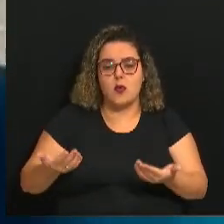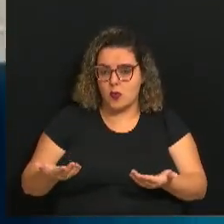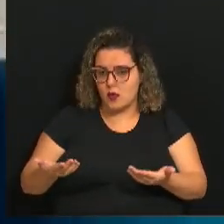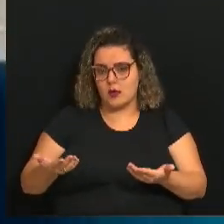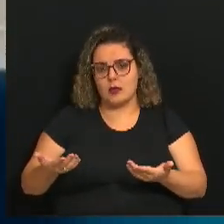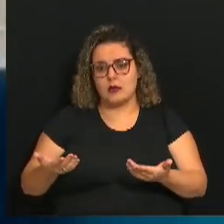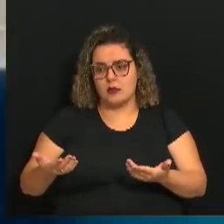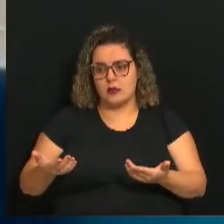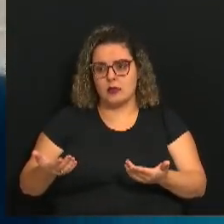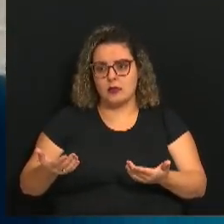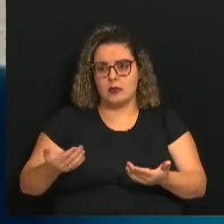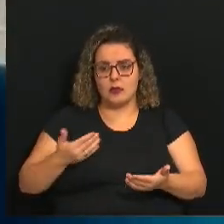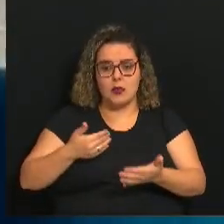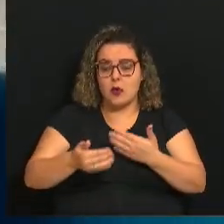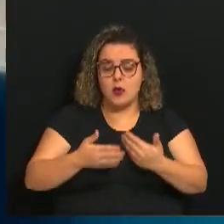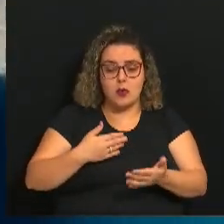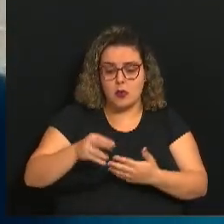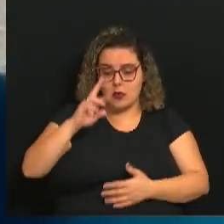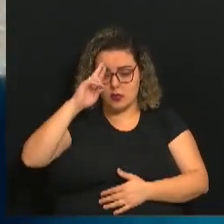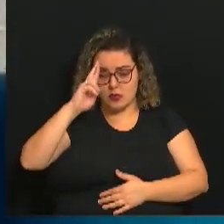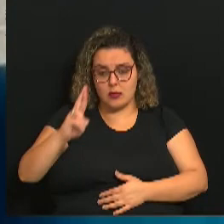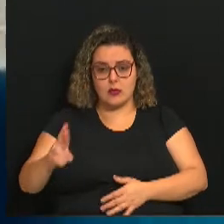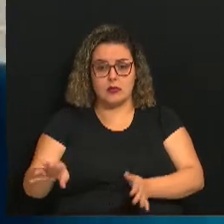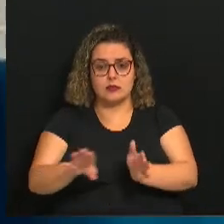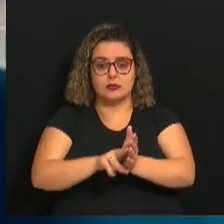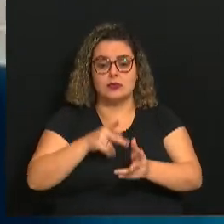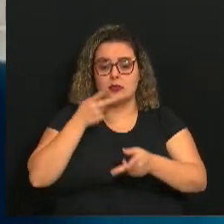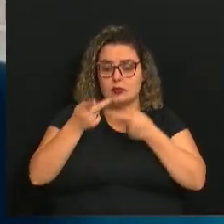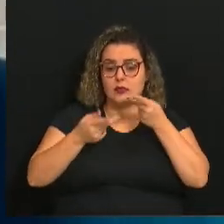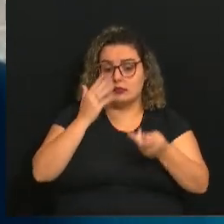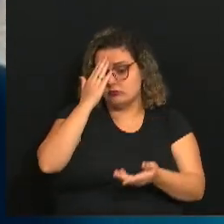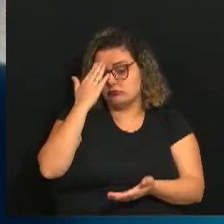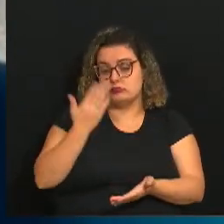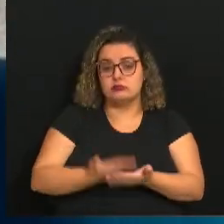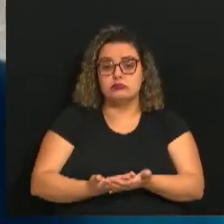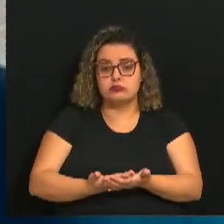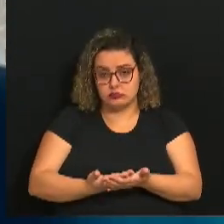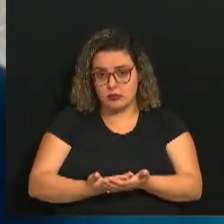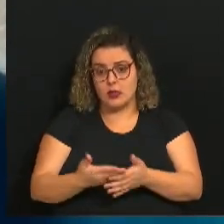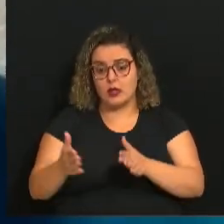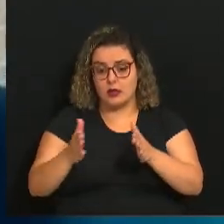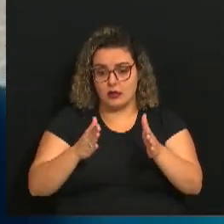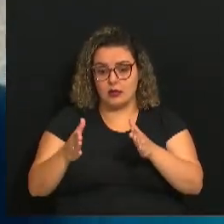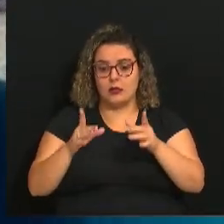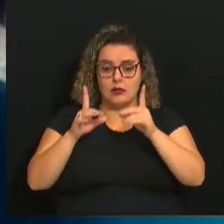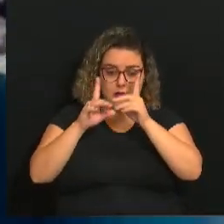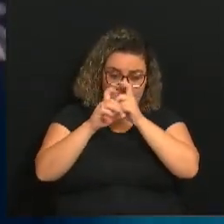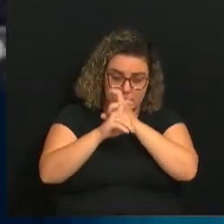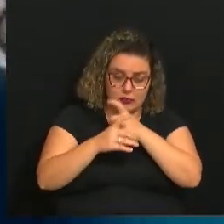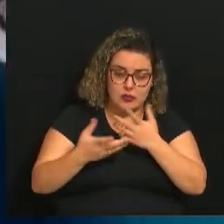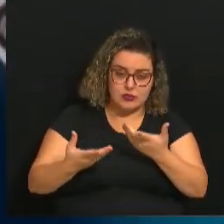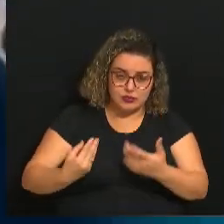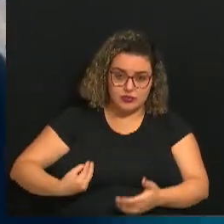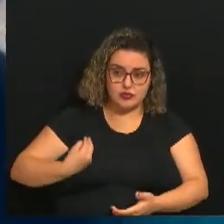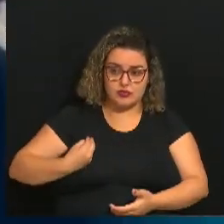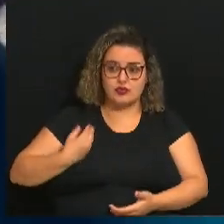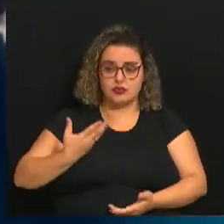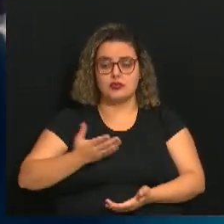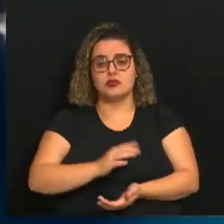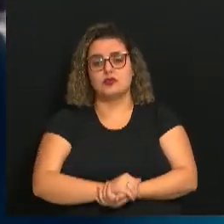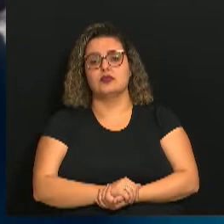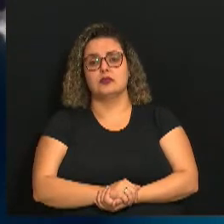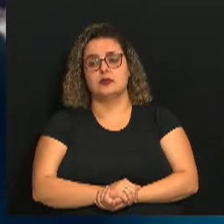qualquer chefe que chega falando alguma coisa, eles acreditam e ficam, enfim, numa situação muito difícil, né? Eu gostaria de